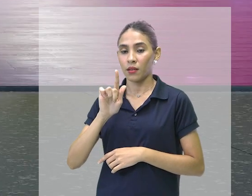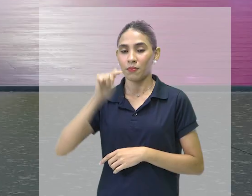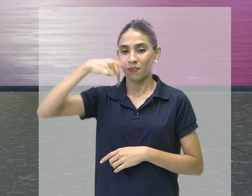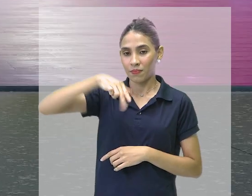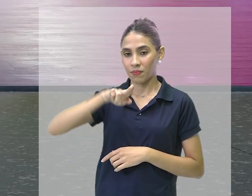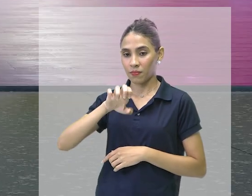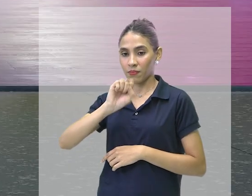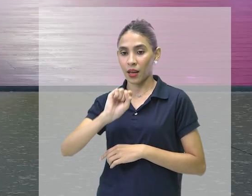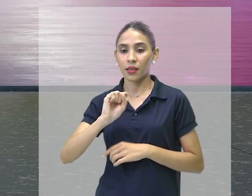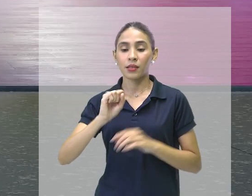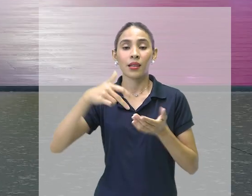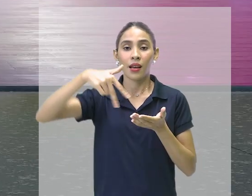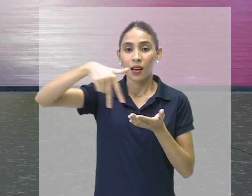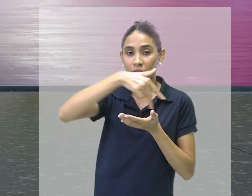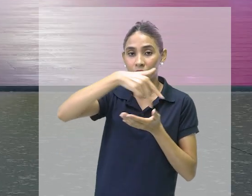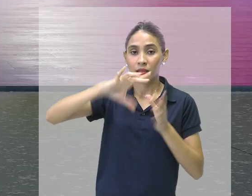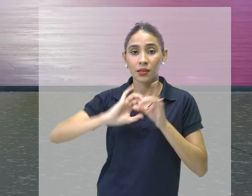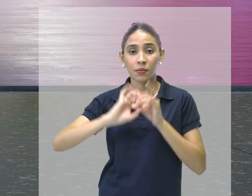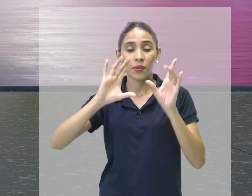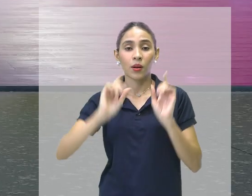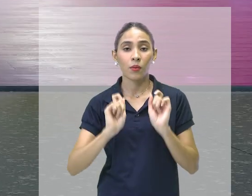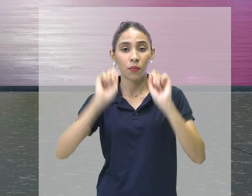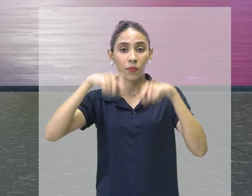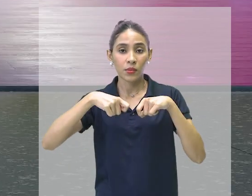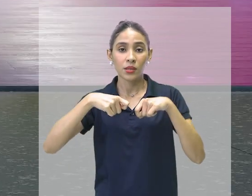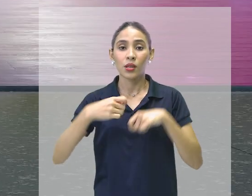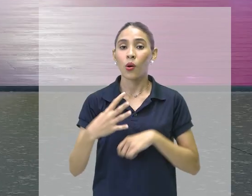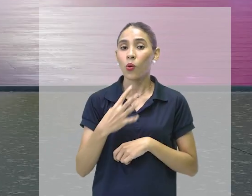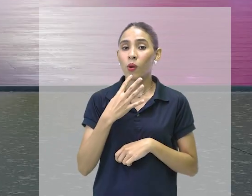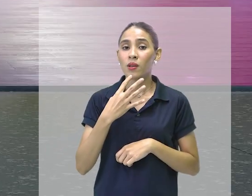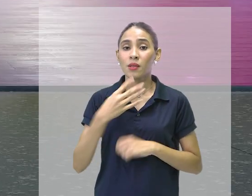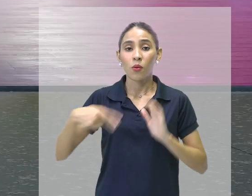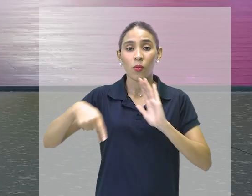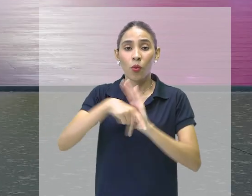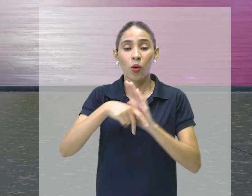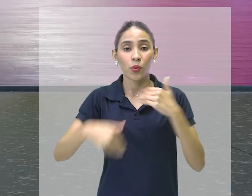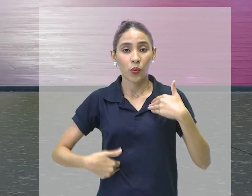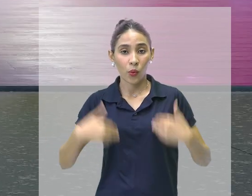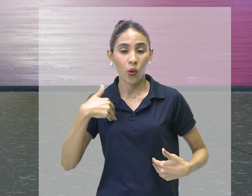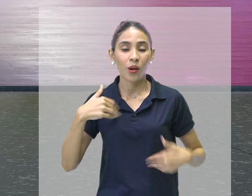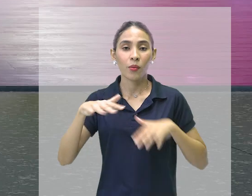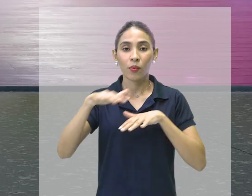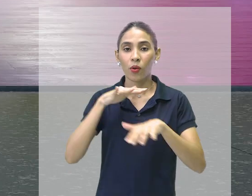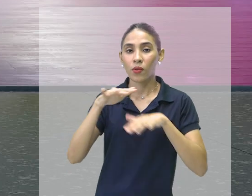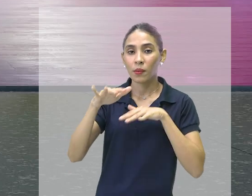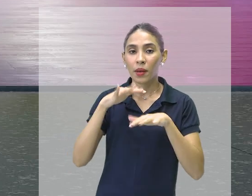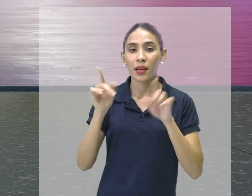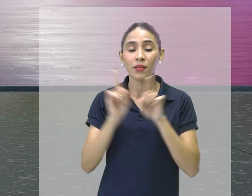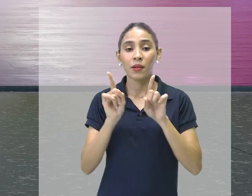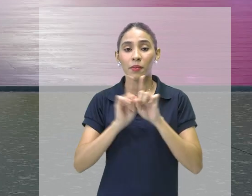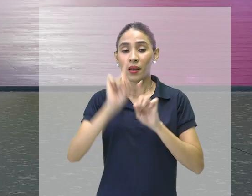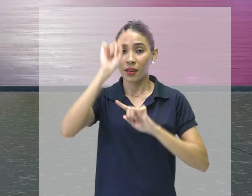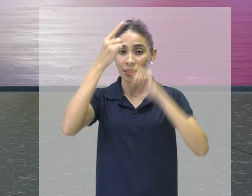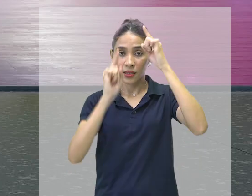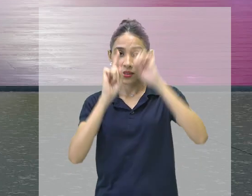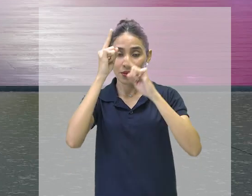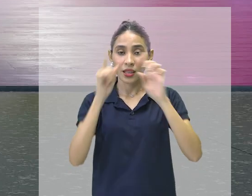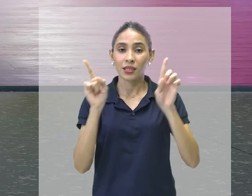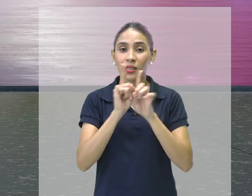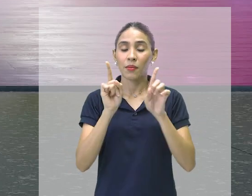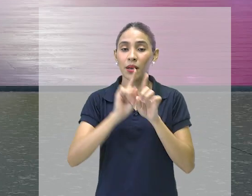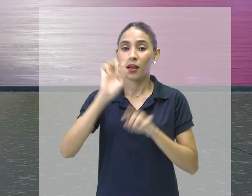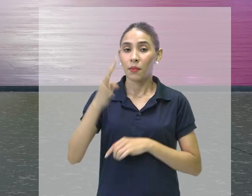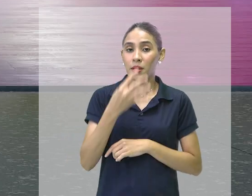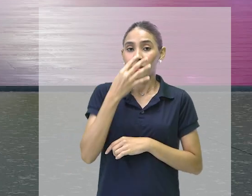a dança possibilita que os alunos conheçam o próprio corpo, desenvolvam a coordenação motora, a